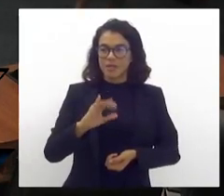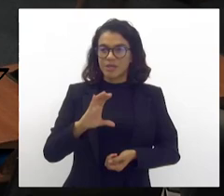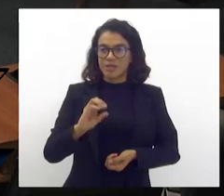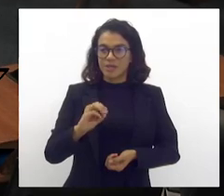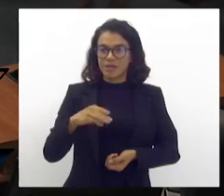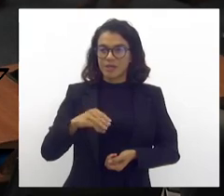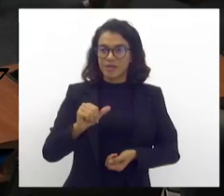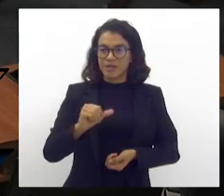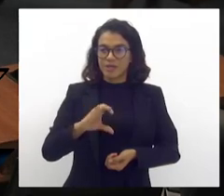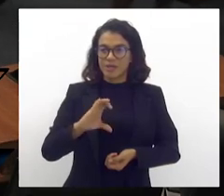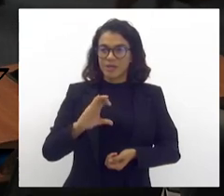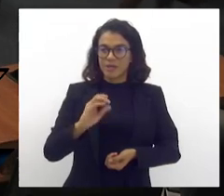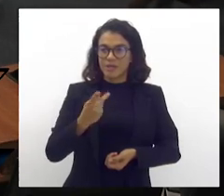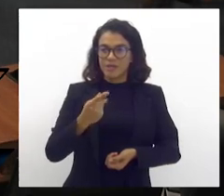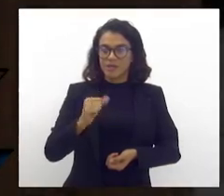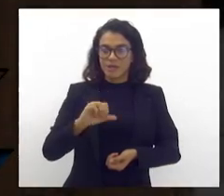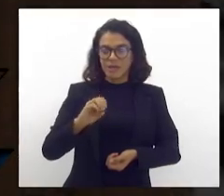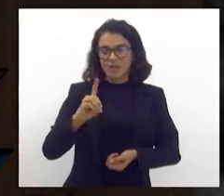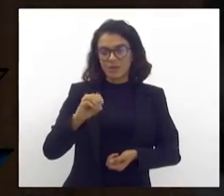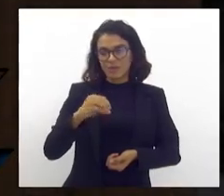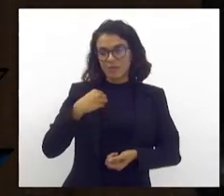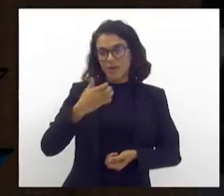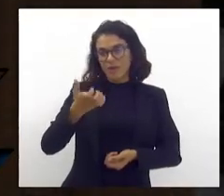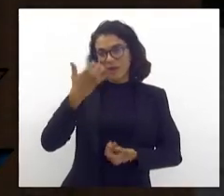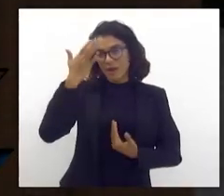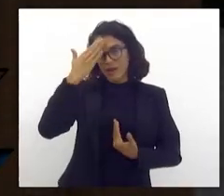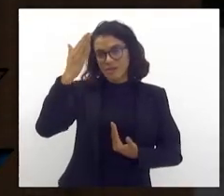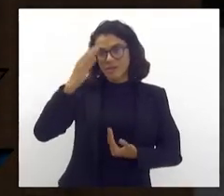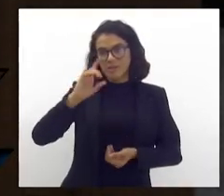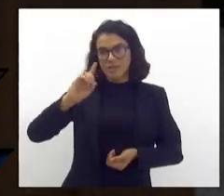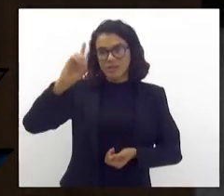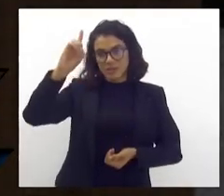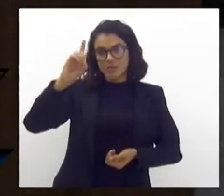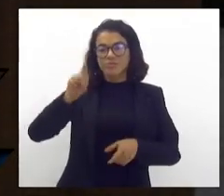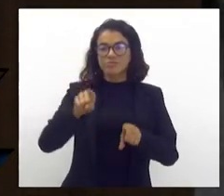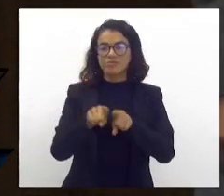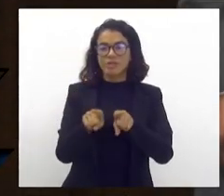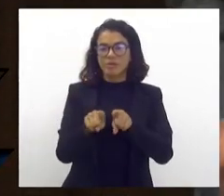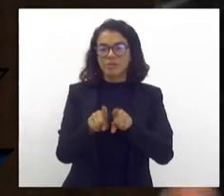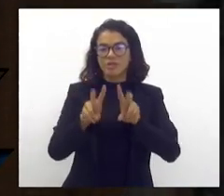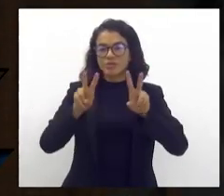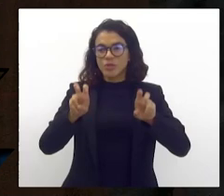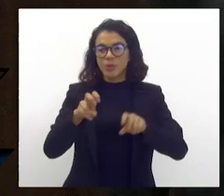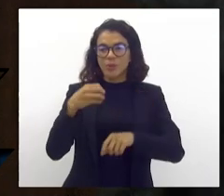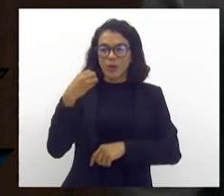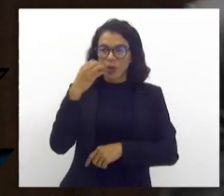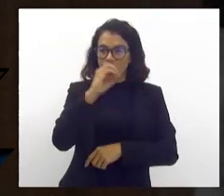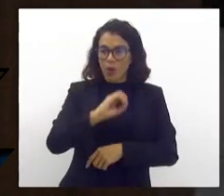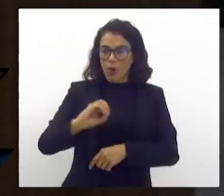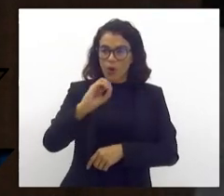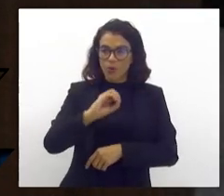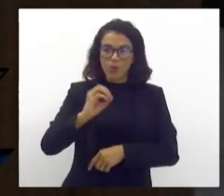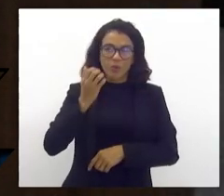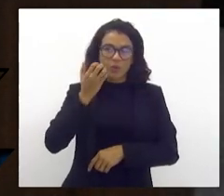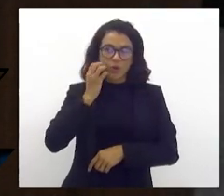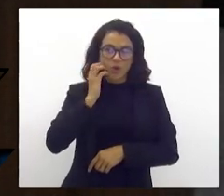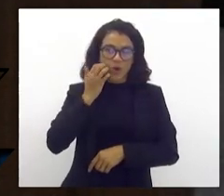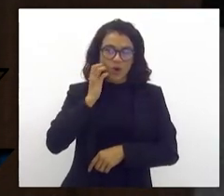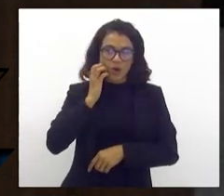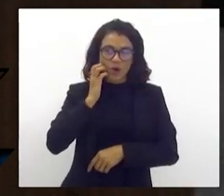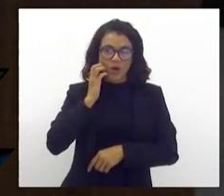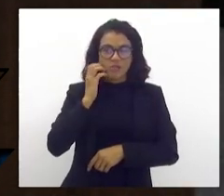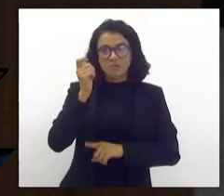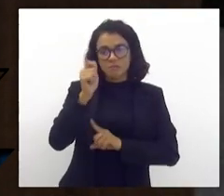eu quero agradecer a Deus, parabenizar também a questão do Outubro Rosa, o mês que se